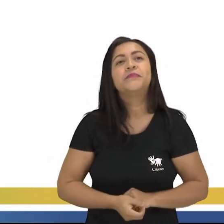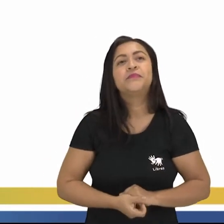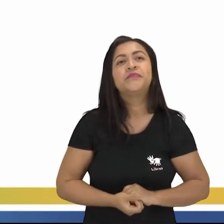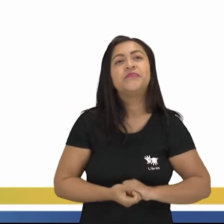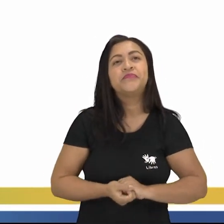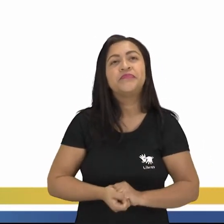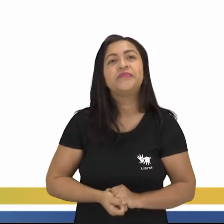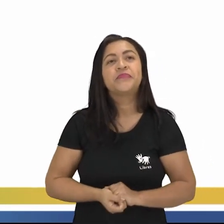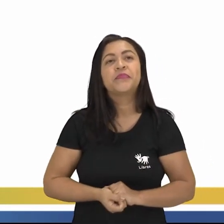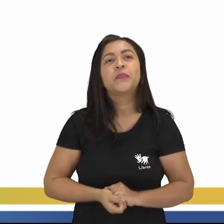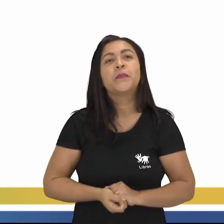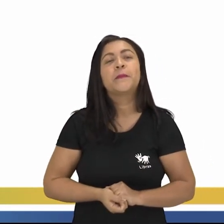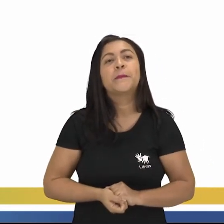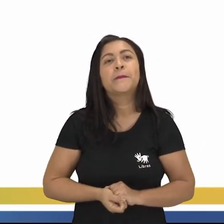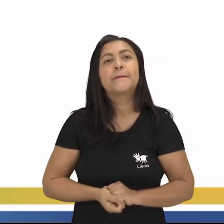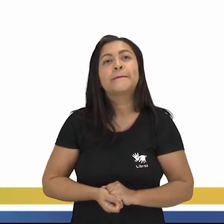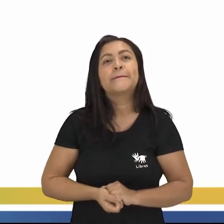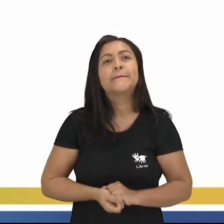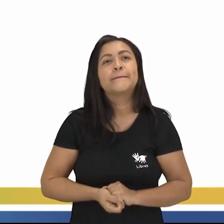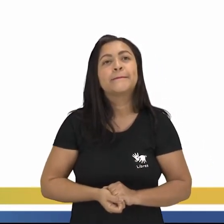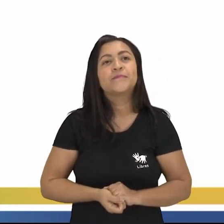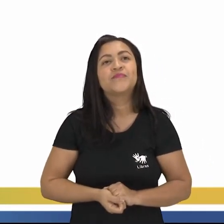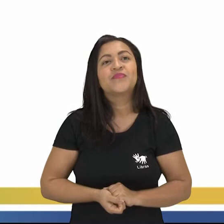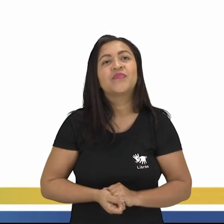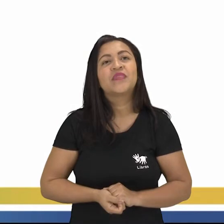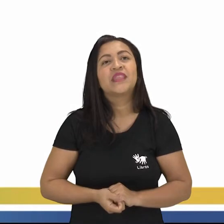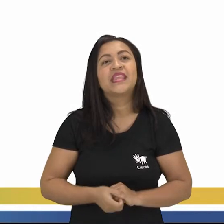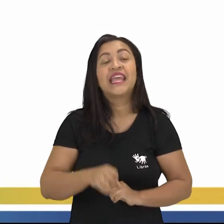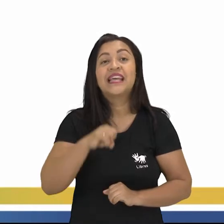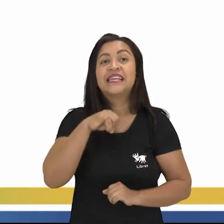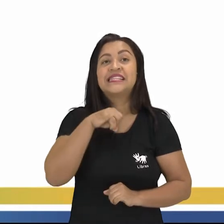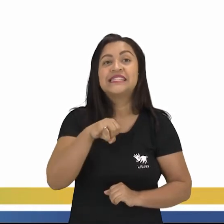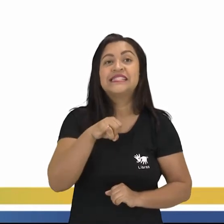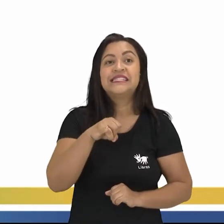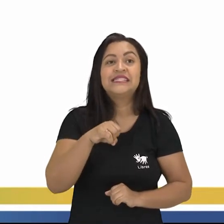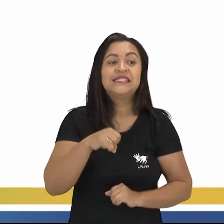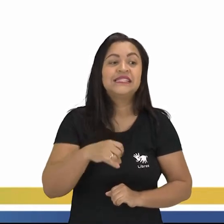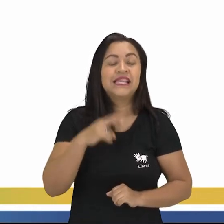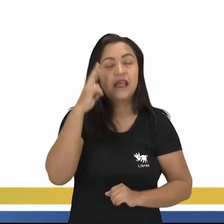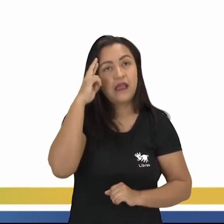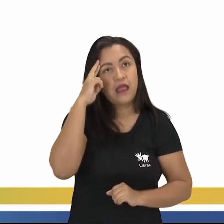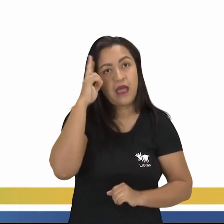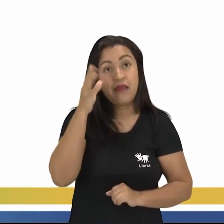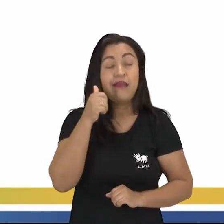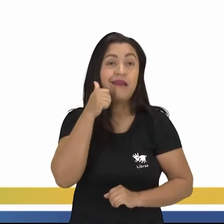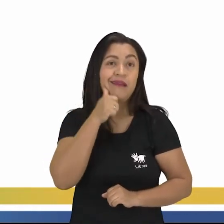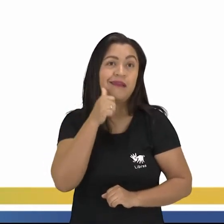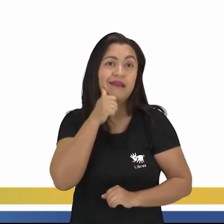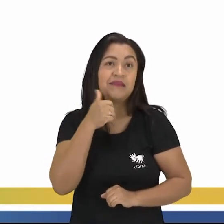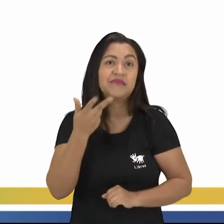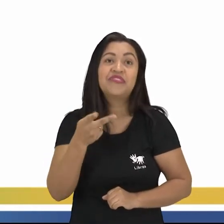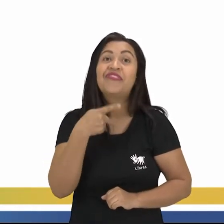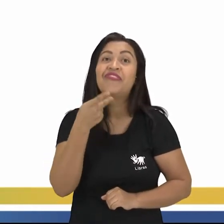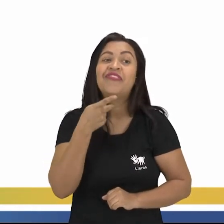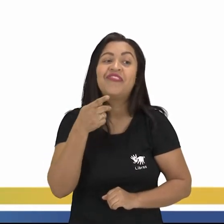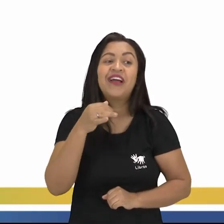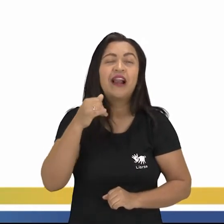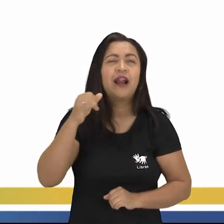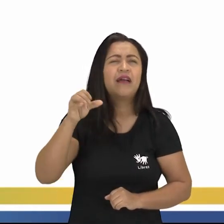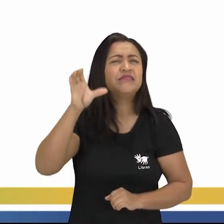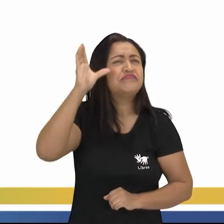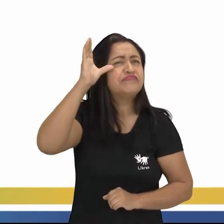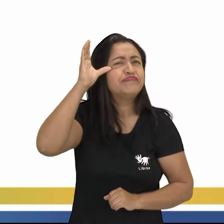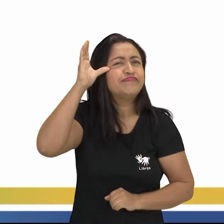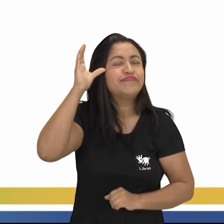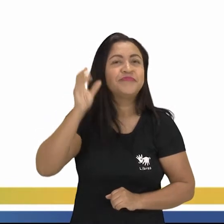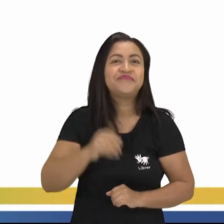spoke Chinese, se a senhora Smith falasse chinês, o que aconteceria com ela? She